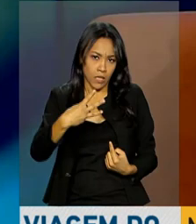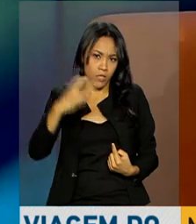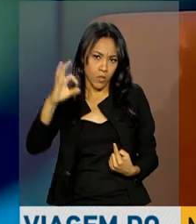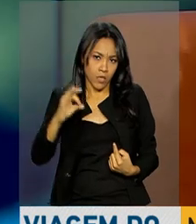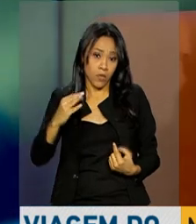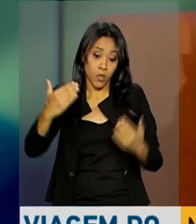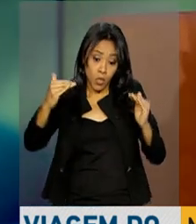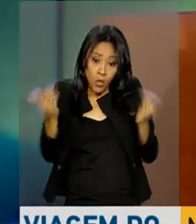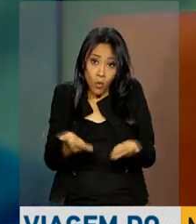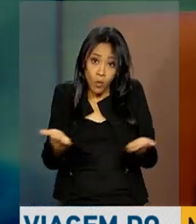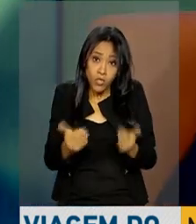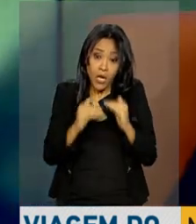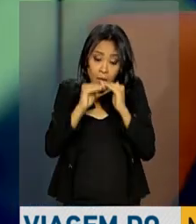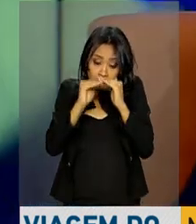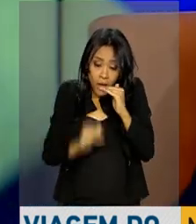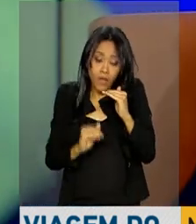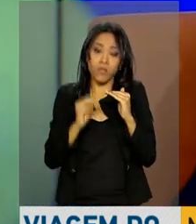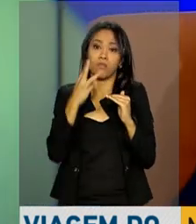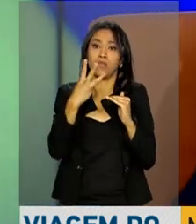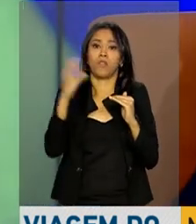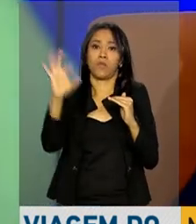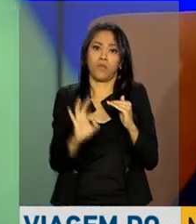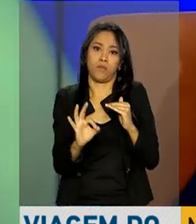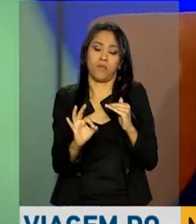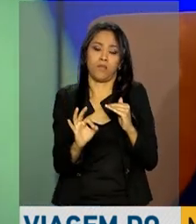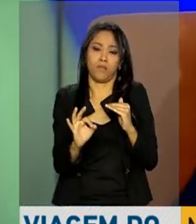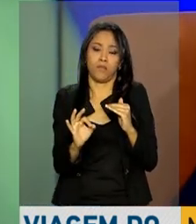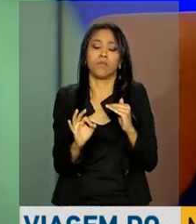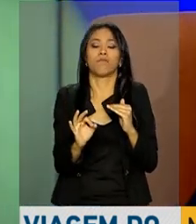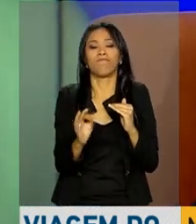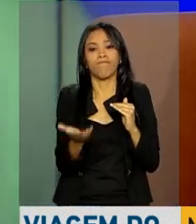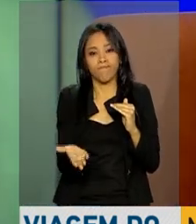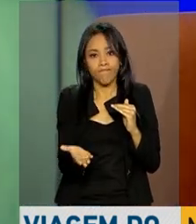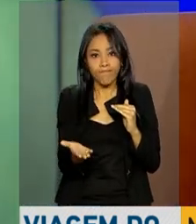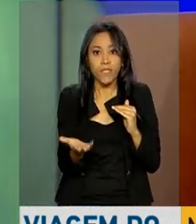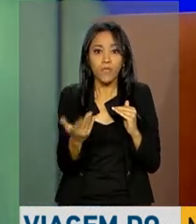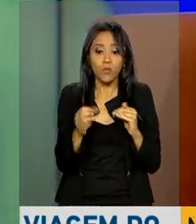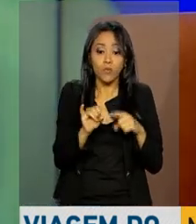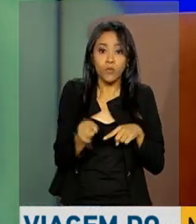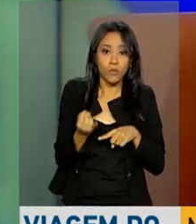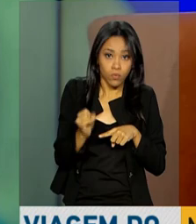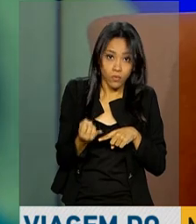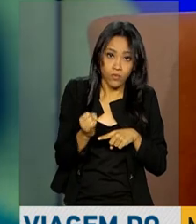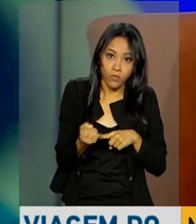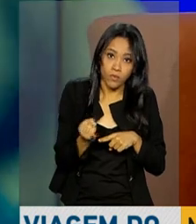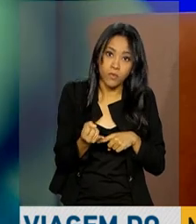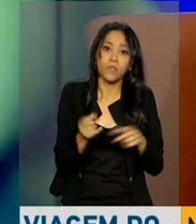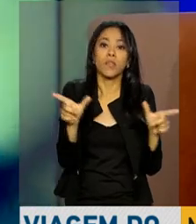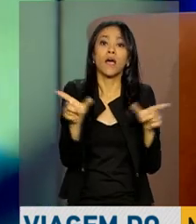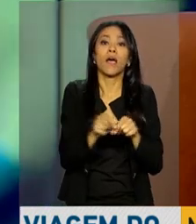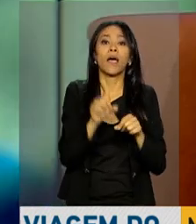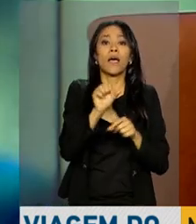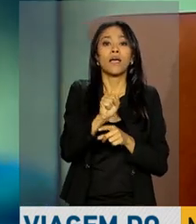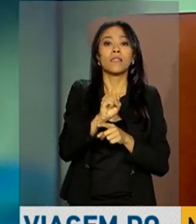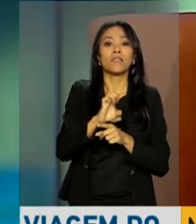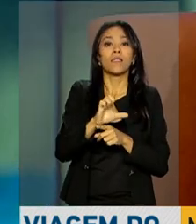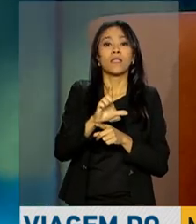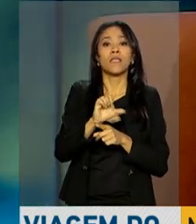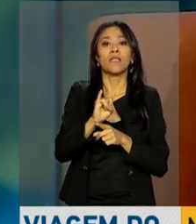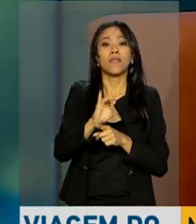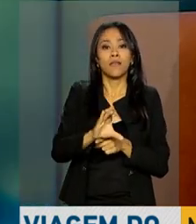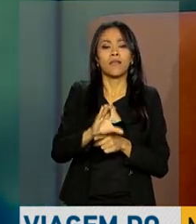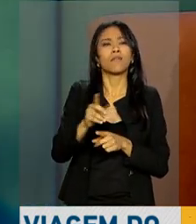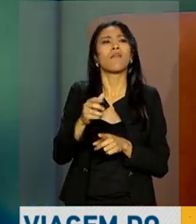está abaixo dos 3%. Eu dou exemplo dos juros, não é? Os juros, a taxa Selic de juros, estava